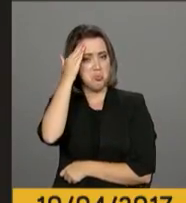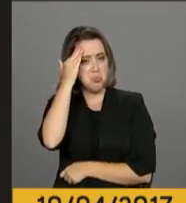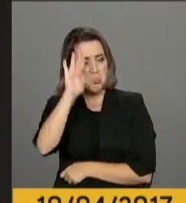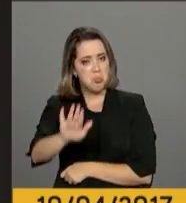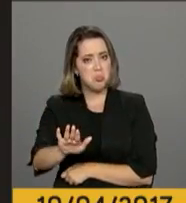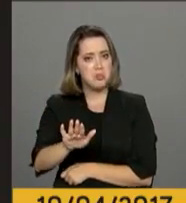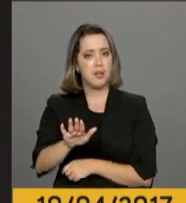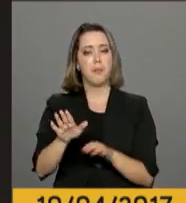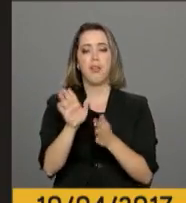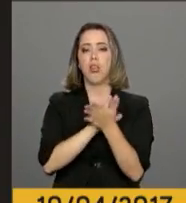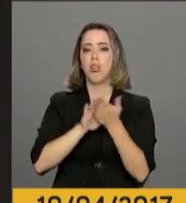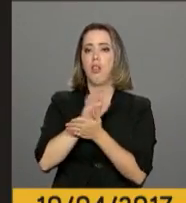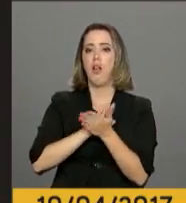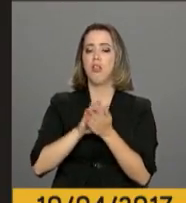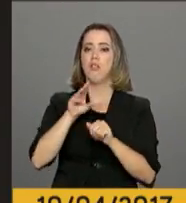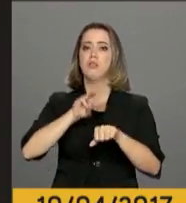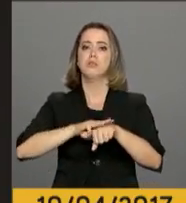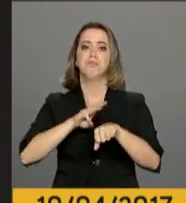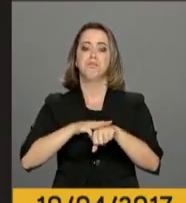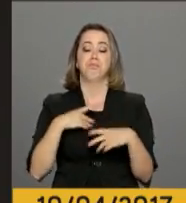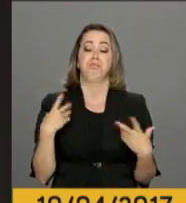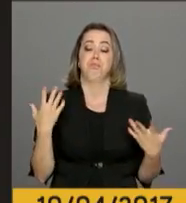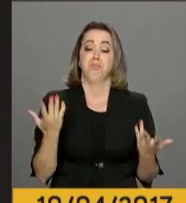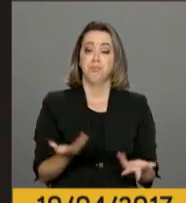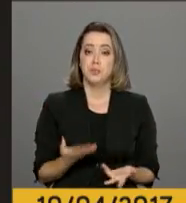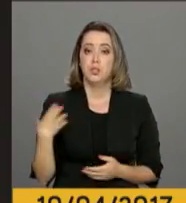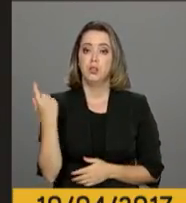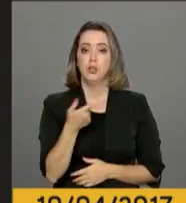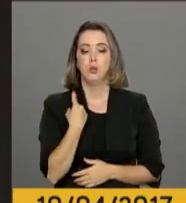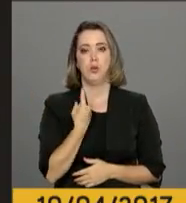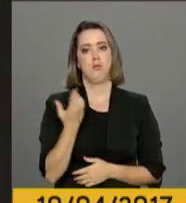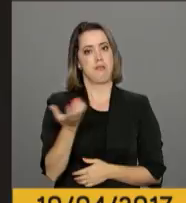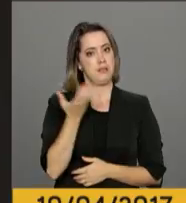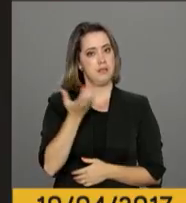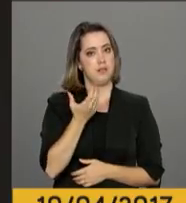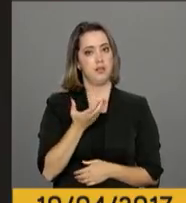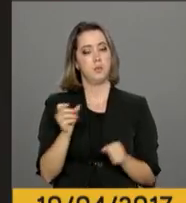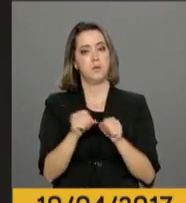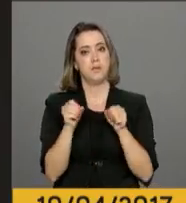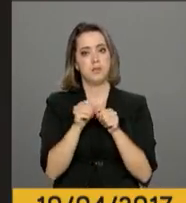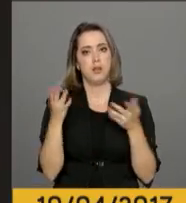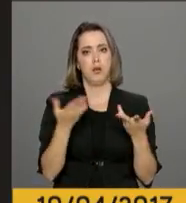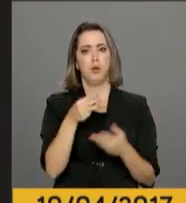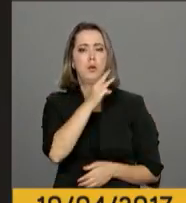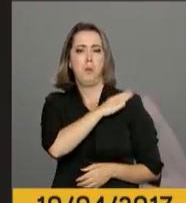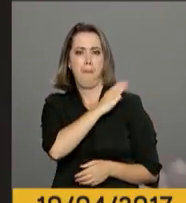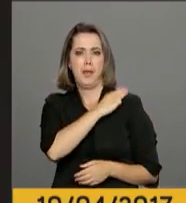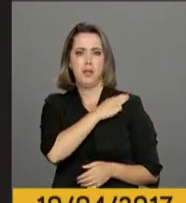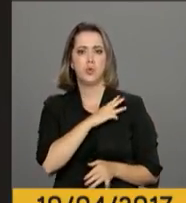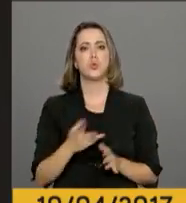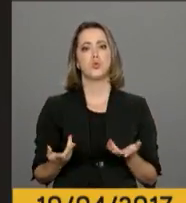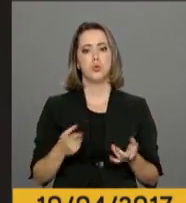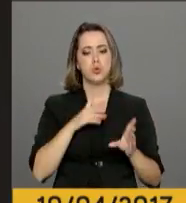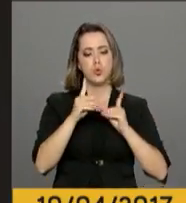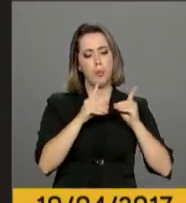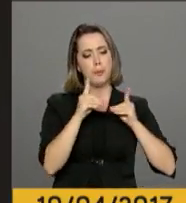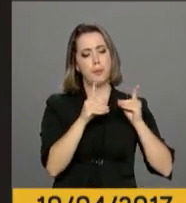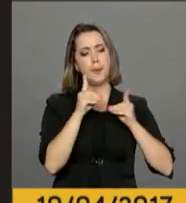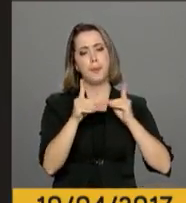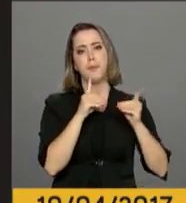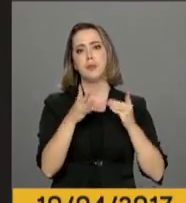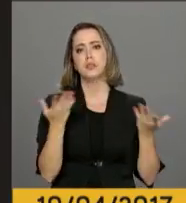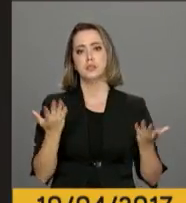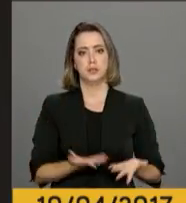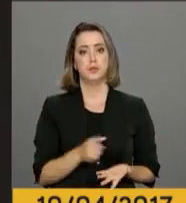nós ousamos fazer a reforma do ensino médio, até a fizemos por medida provisória, que foi longamente debatida, como